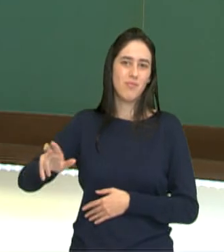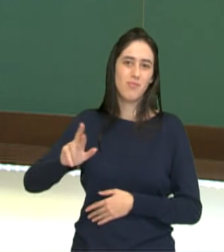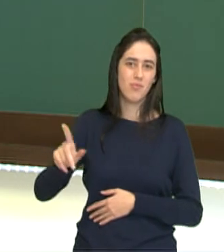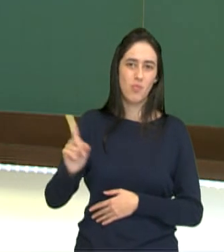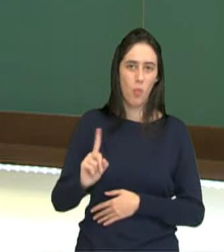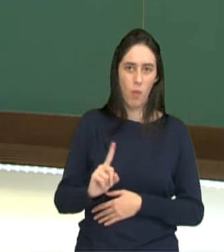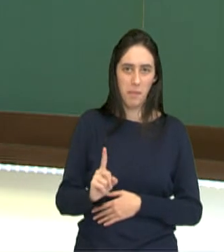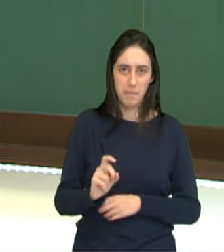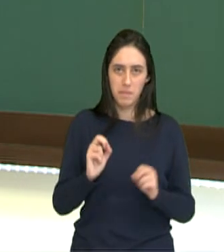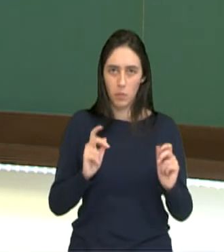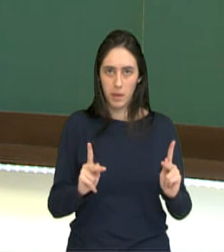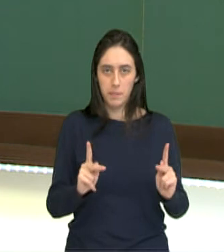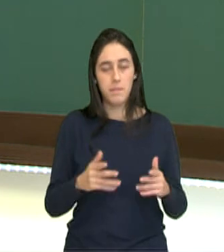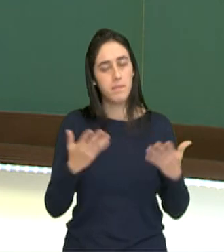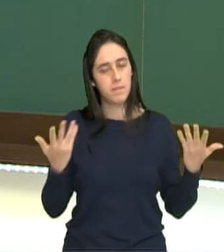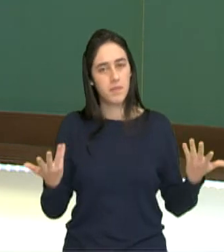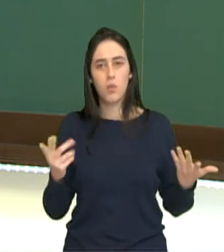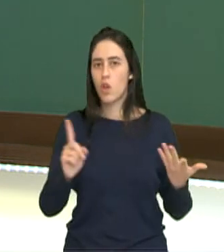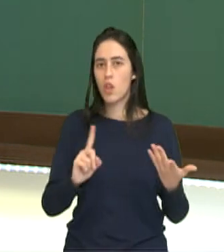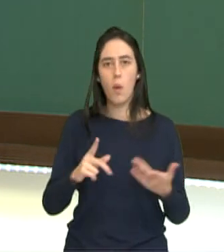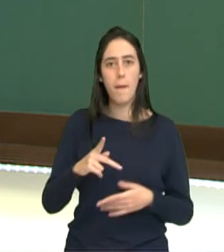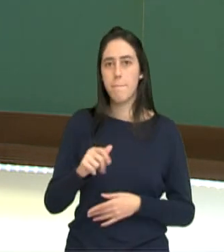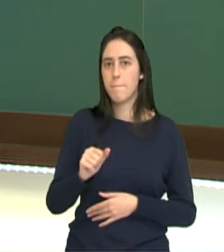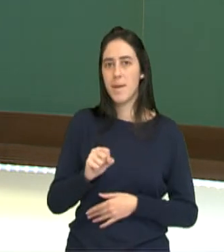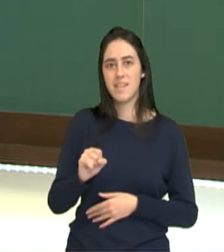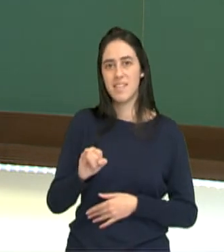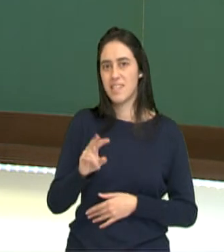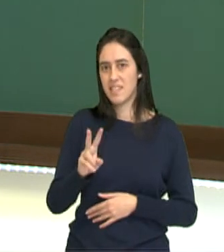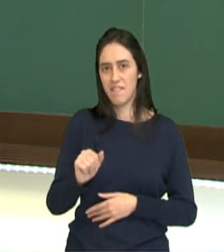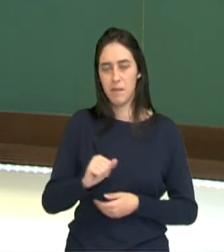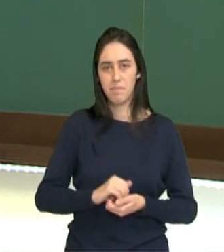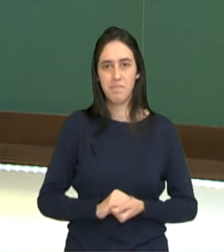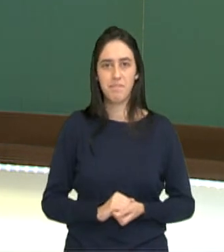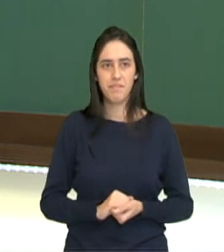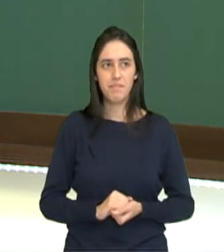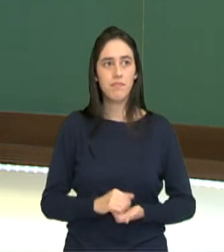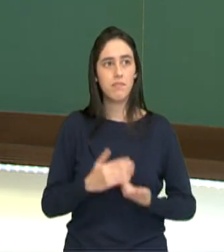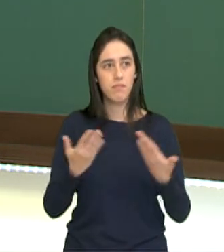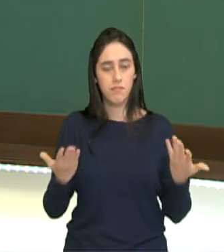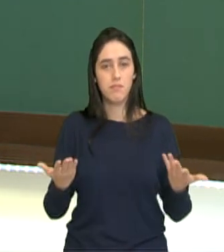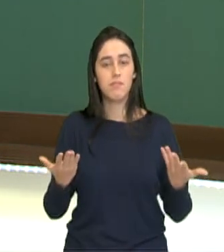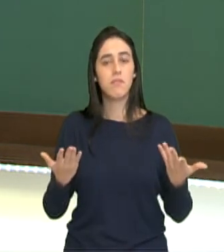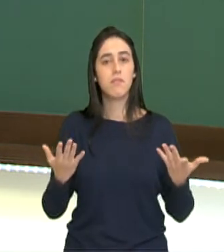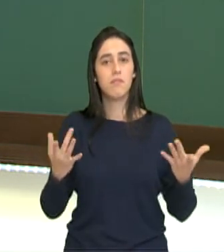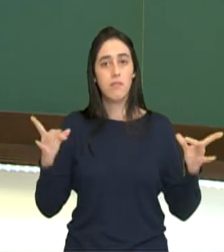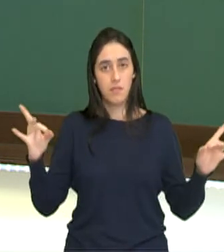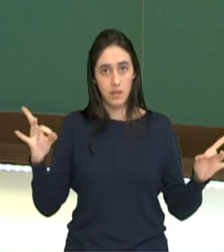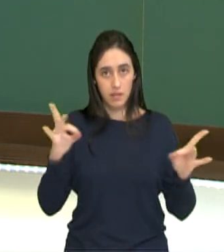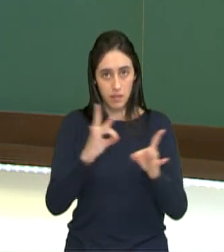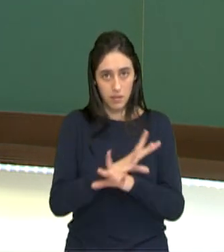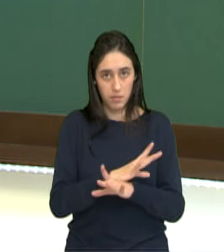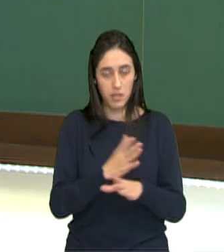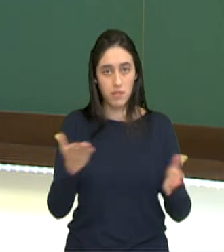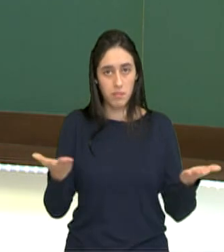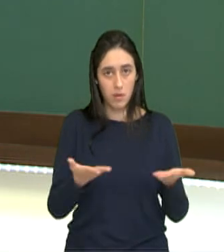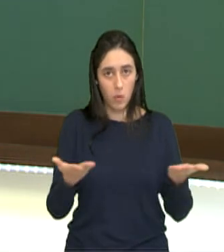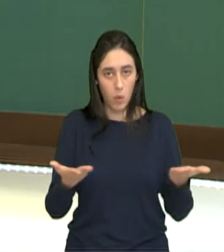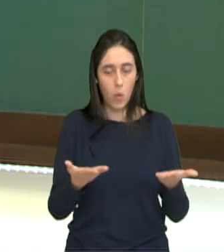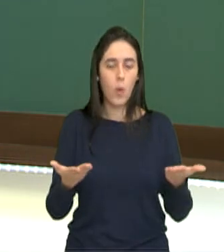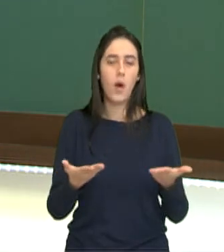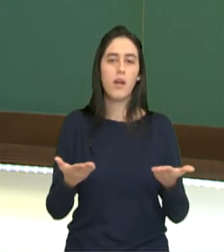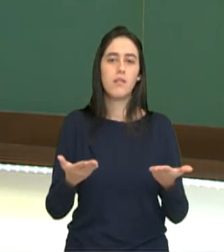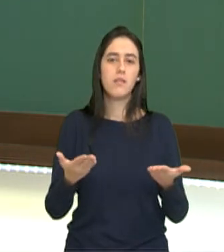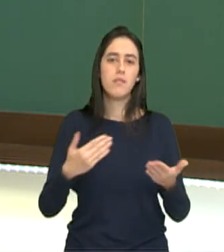ação, tá ok? Então, por isso não são voz passiva, tá? Gente, pra gente terminar, então, vamos fazer, né, já que foi uma aula falando